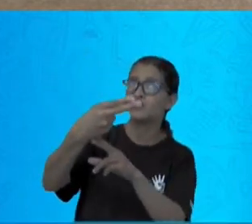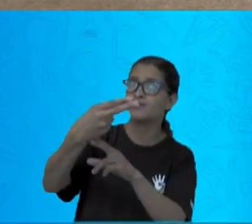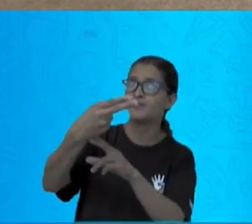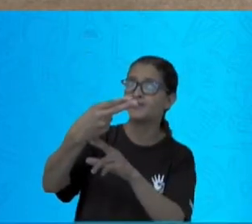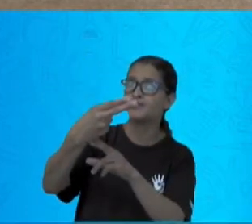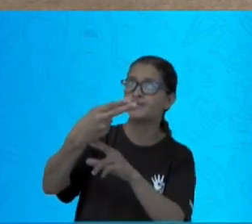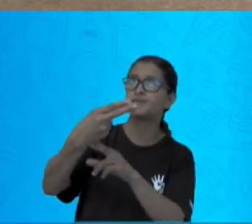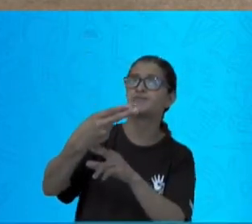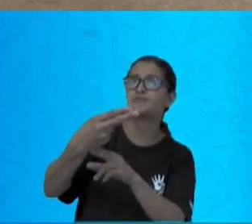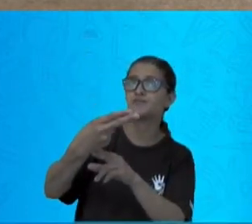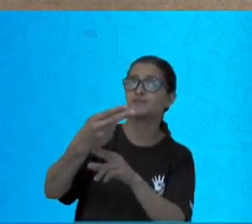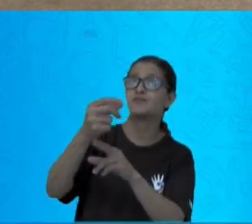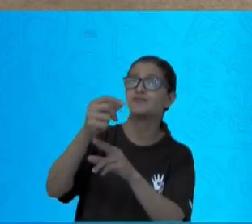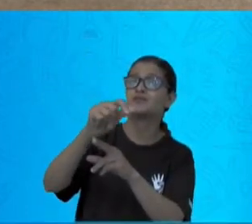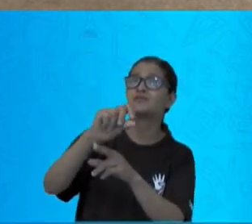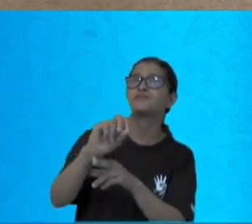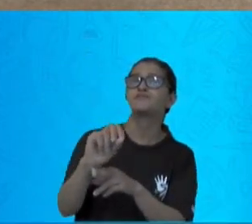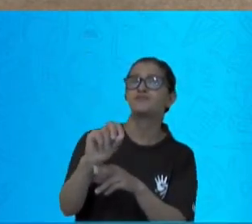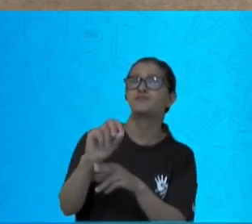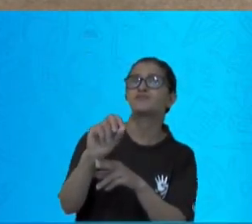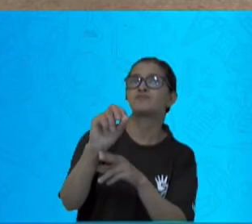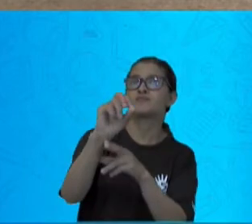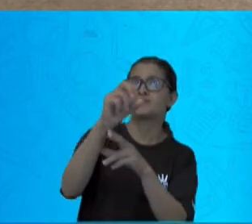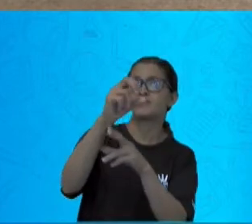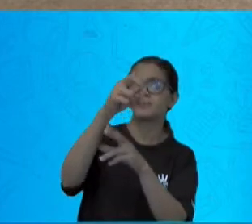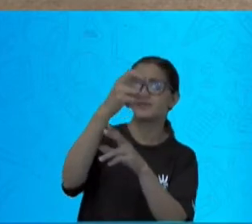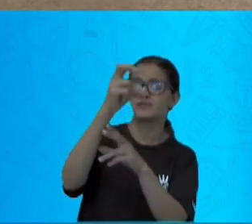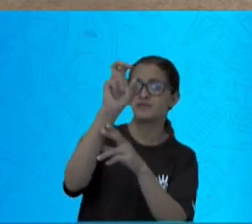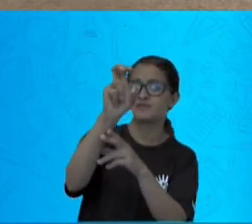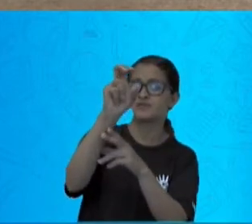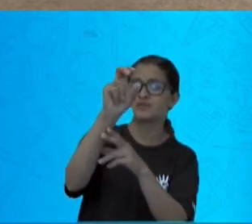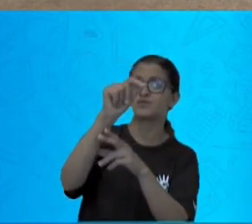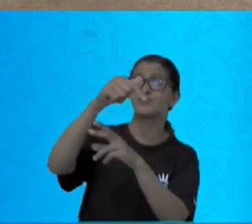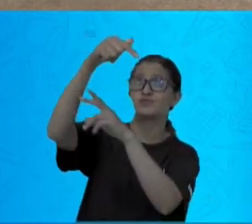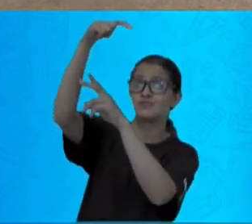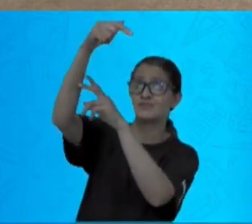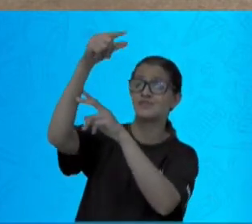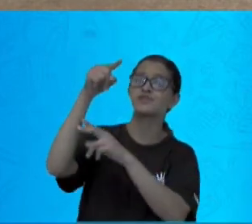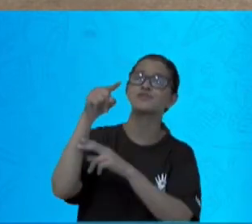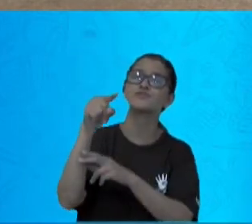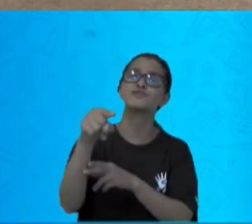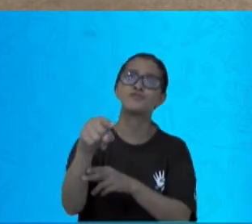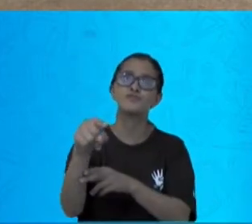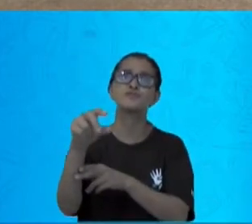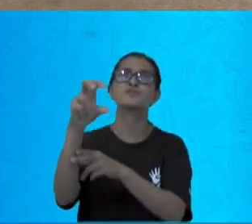78.125. E vou multiplicar por 5, que eu vou achar